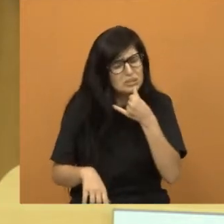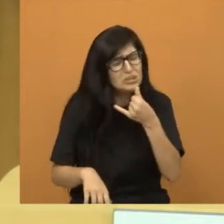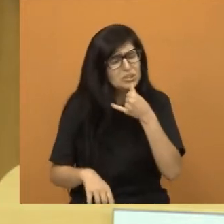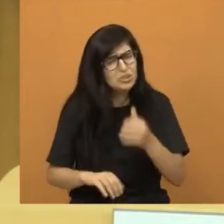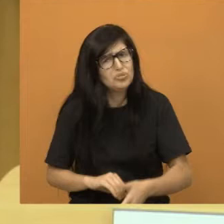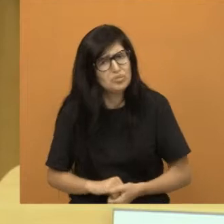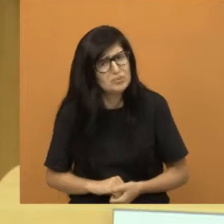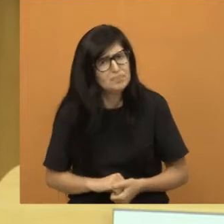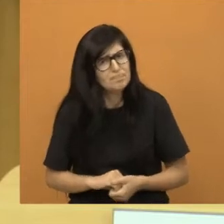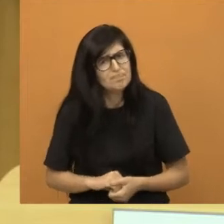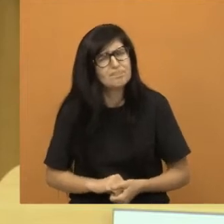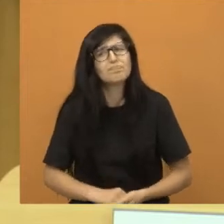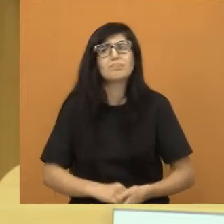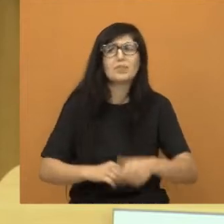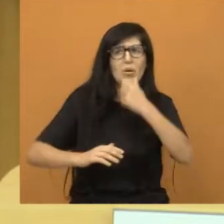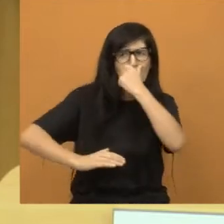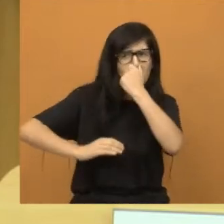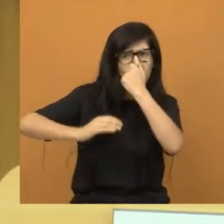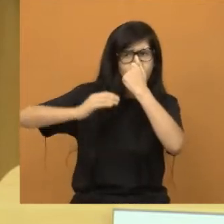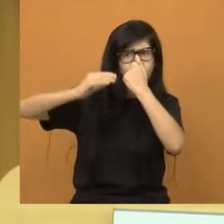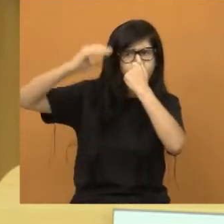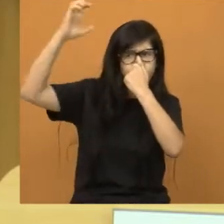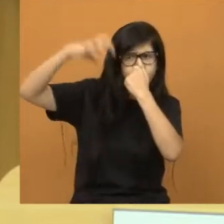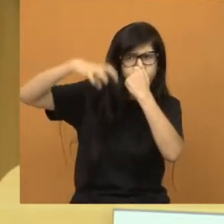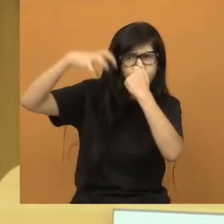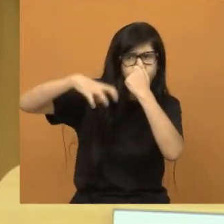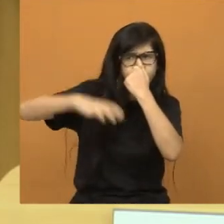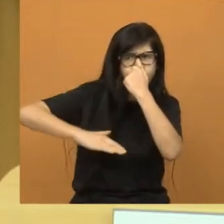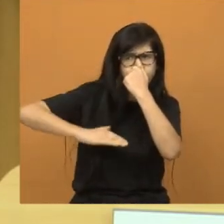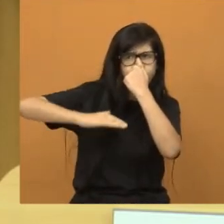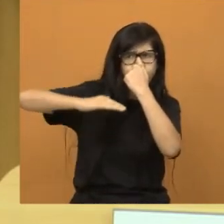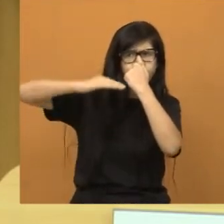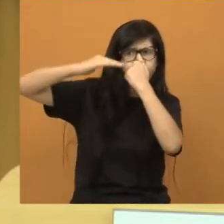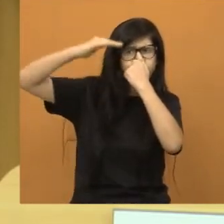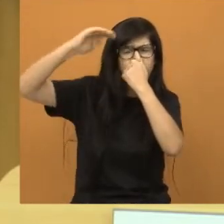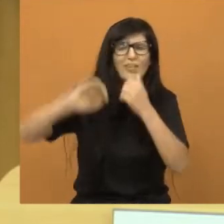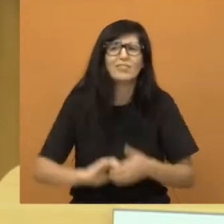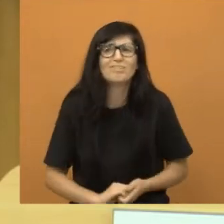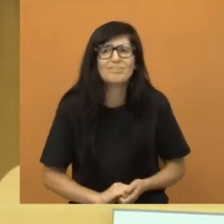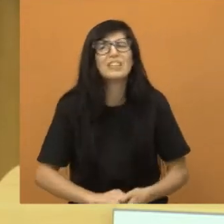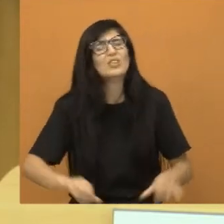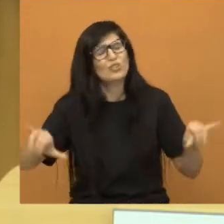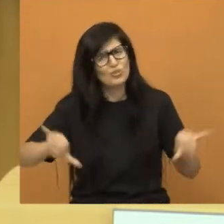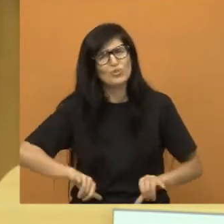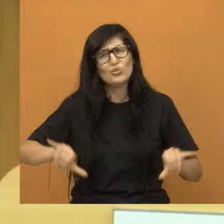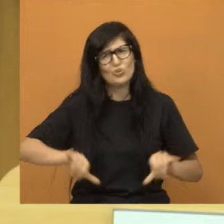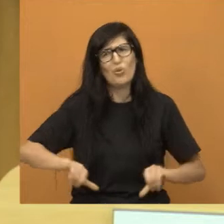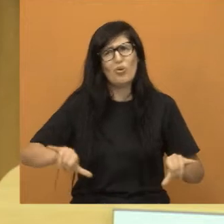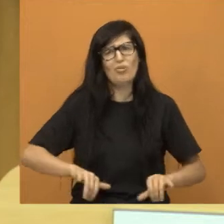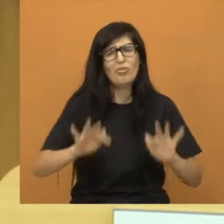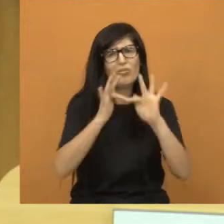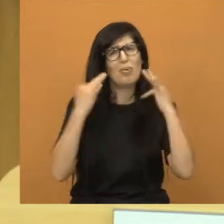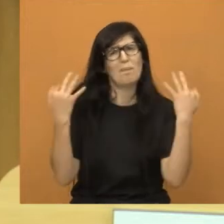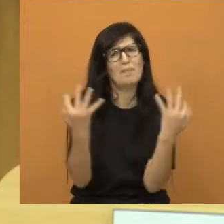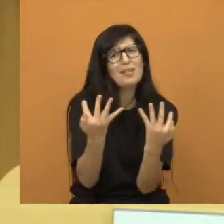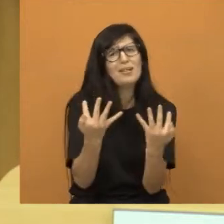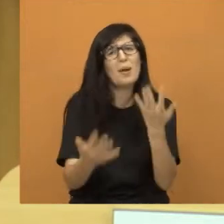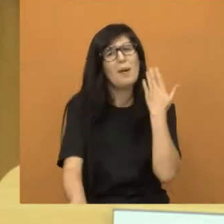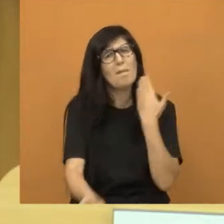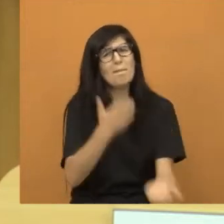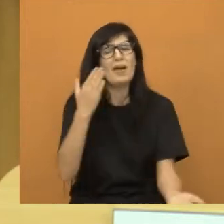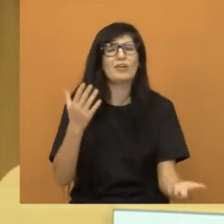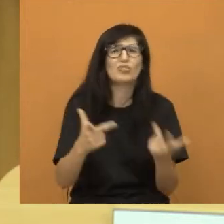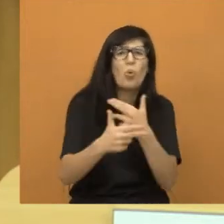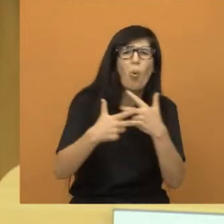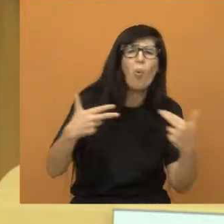por enchente é capaz de dizer o quanto isso dói. Famílias que constroem,